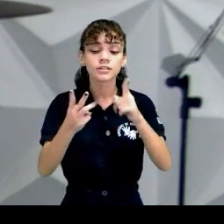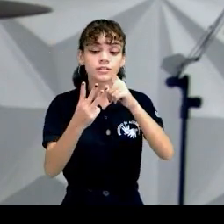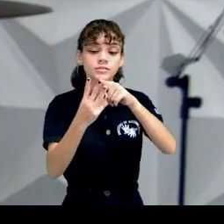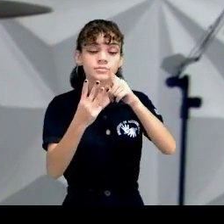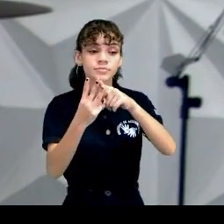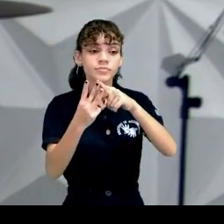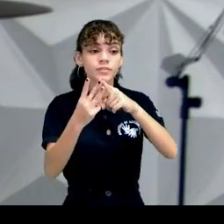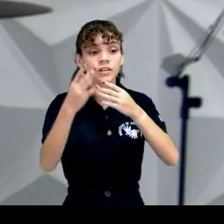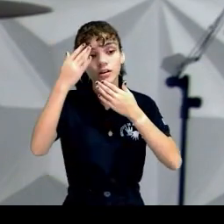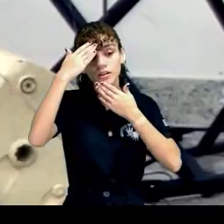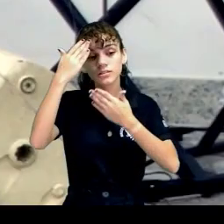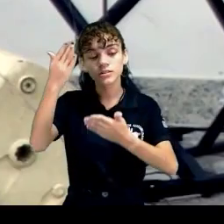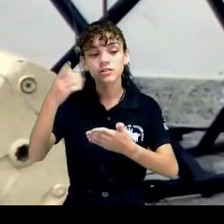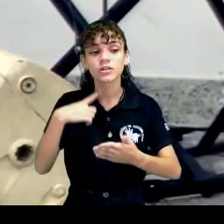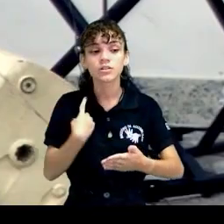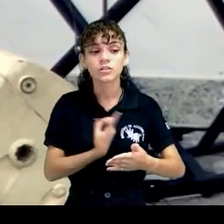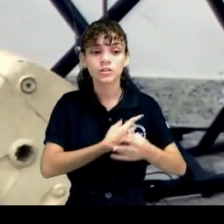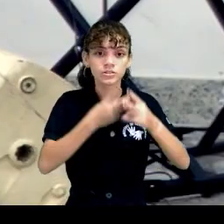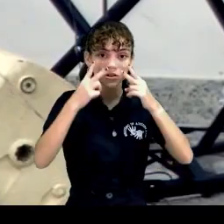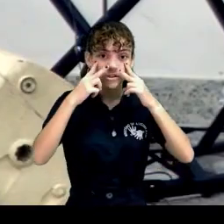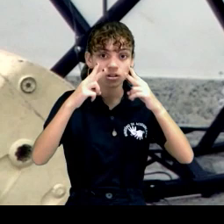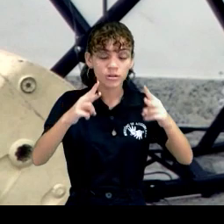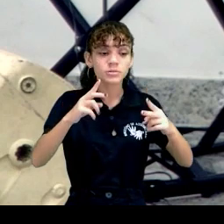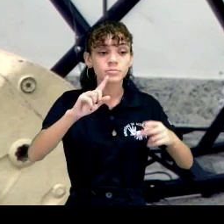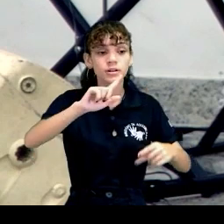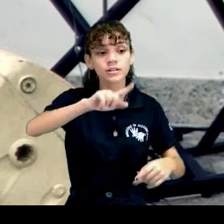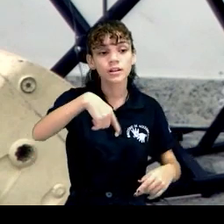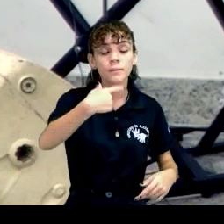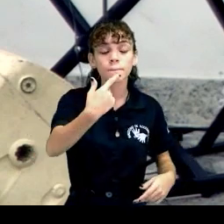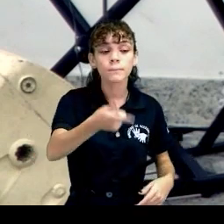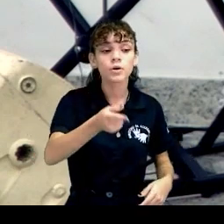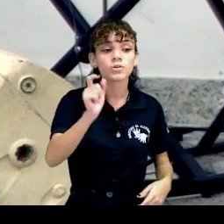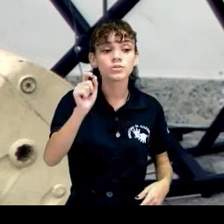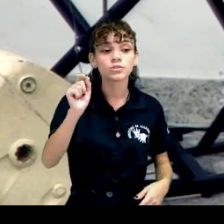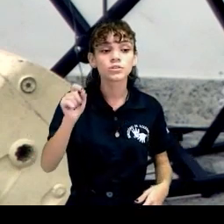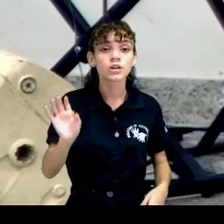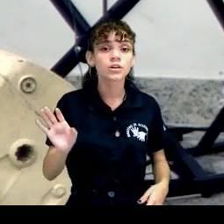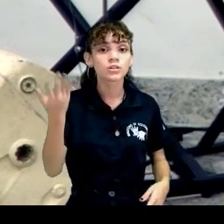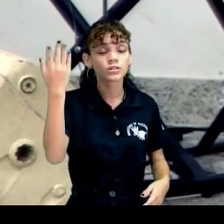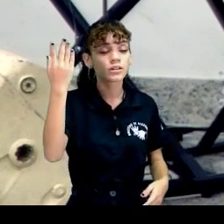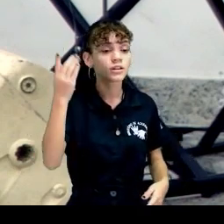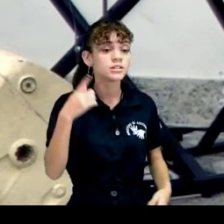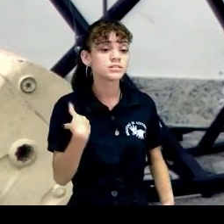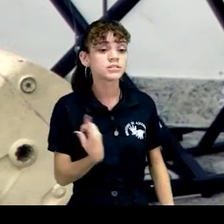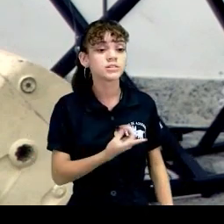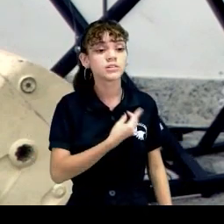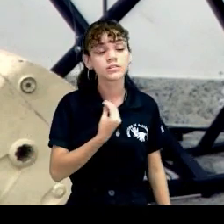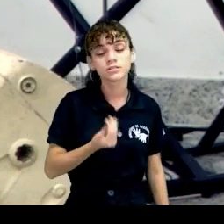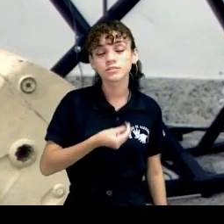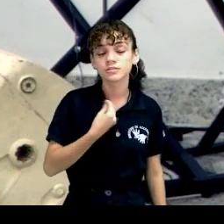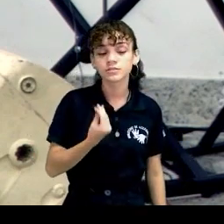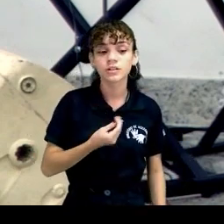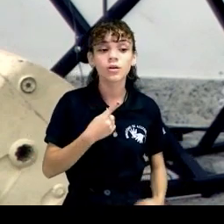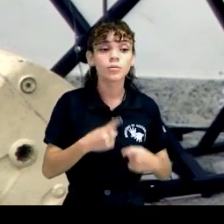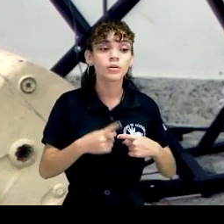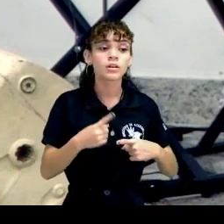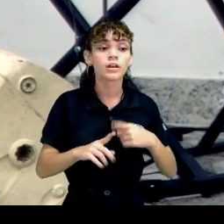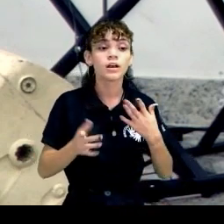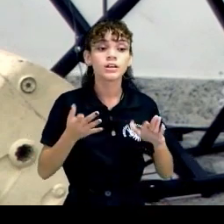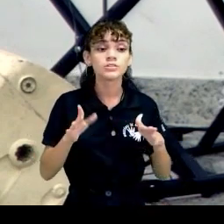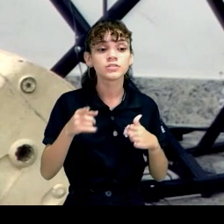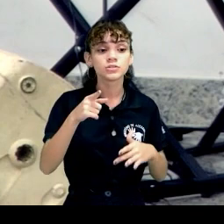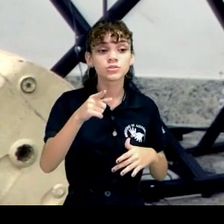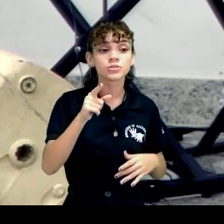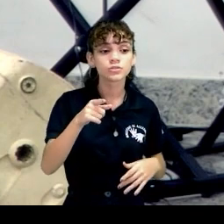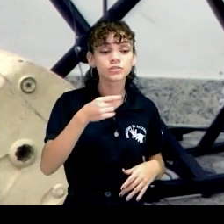Porque talvez o que você está passando hoje não lhe permita, talvez até encontrar algo para